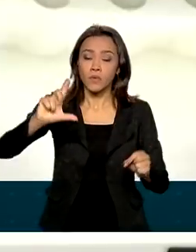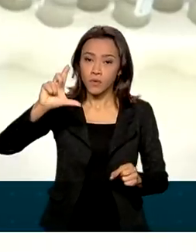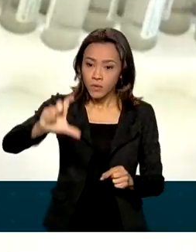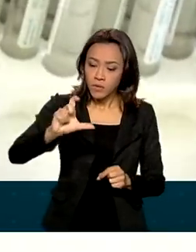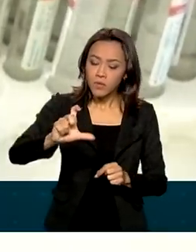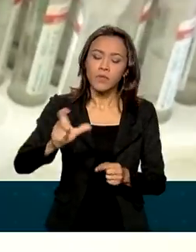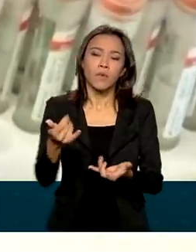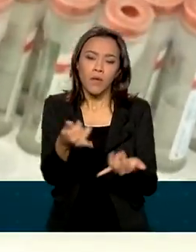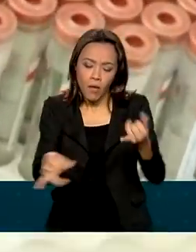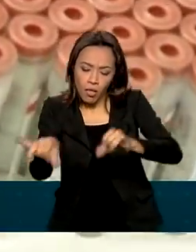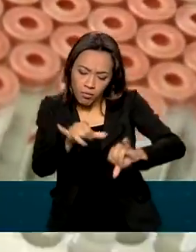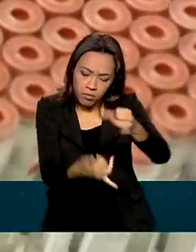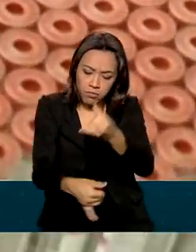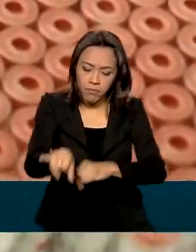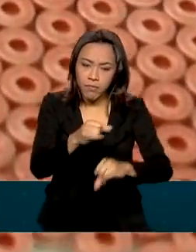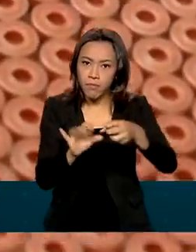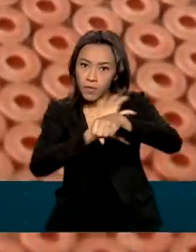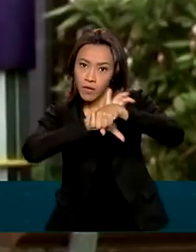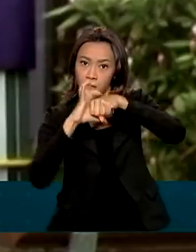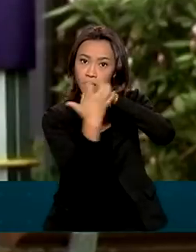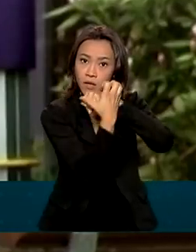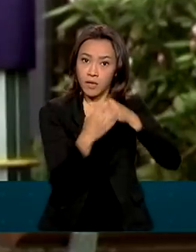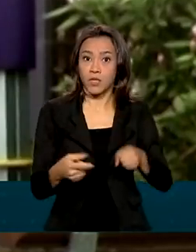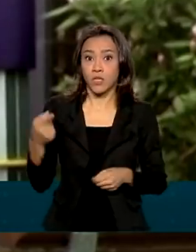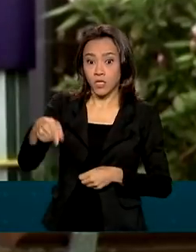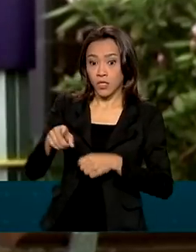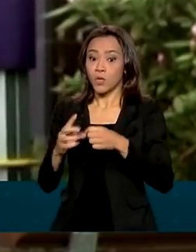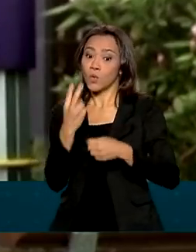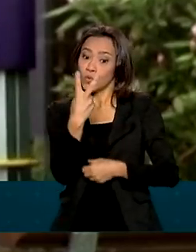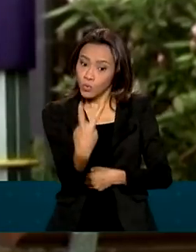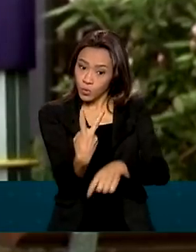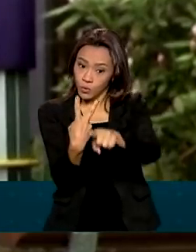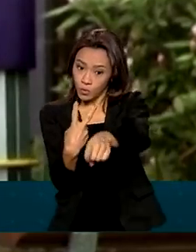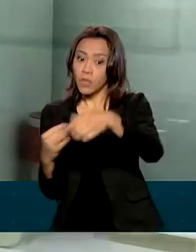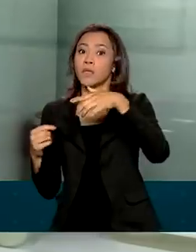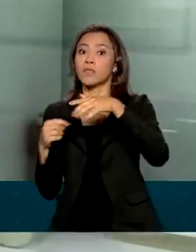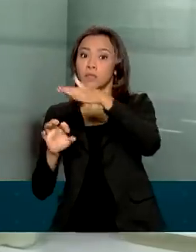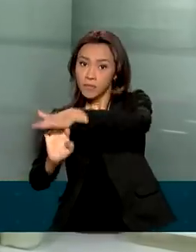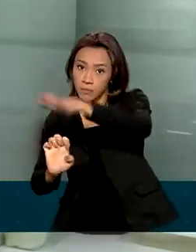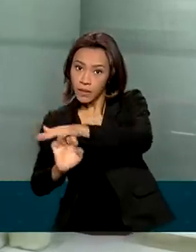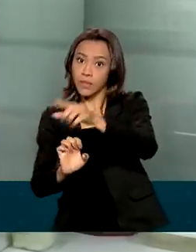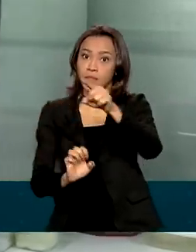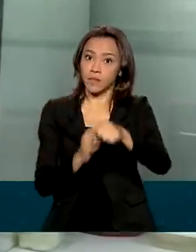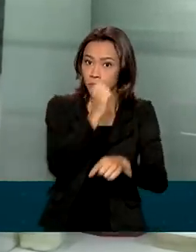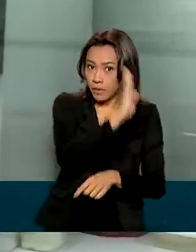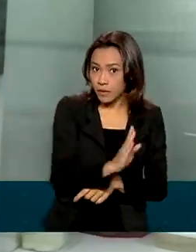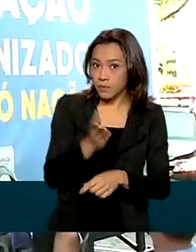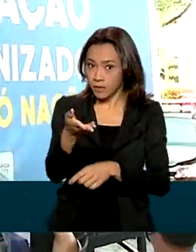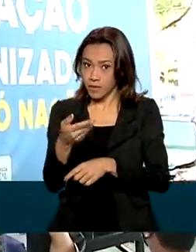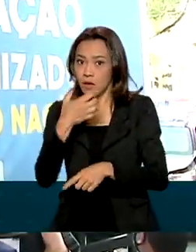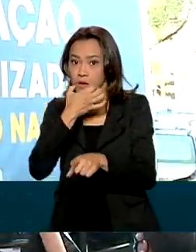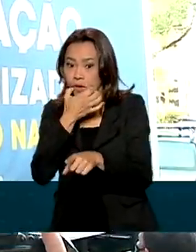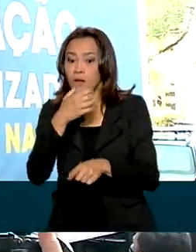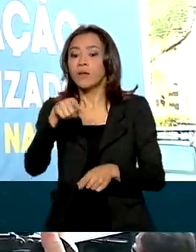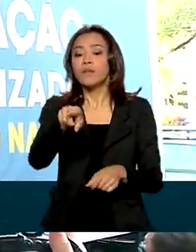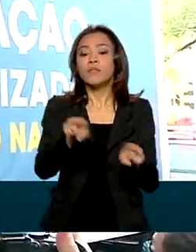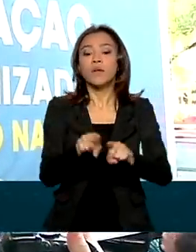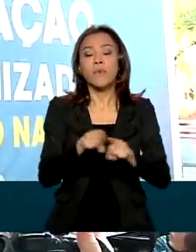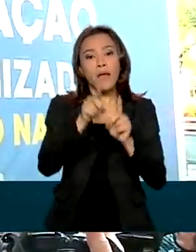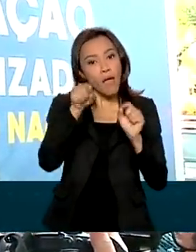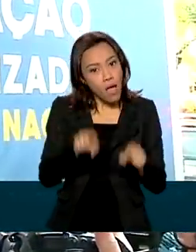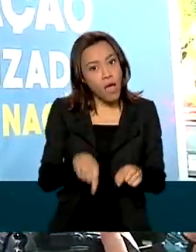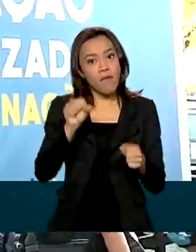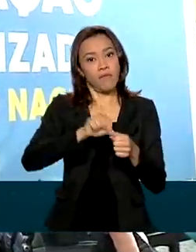da Universidade de Oxford e do Laboratório AstraZeneca. Atualmente, o imunizante também é fabricado